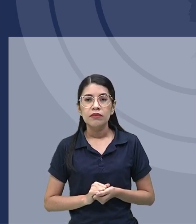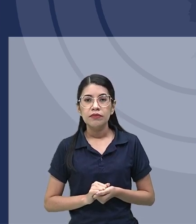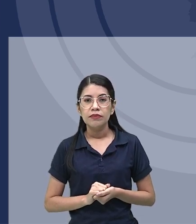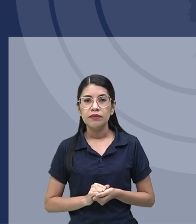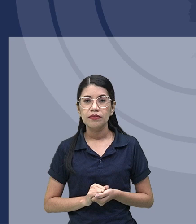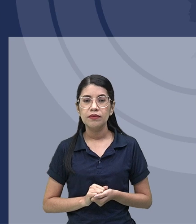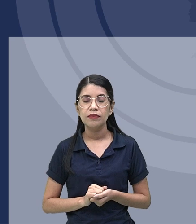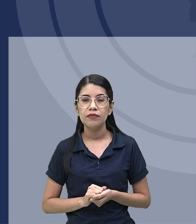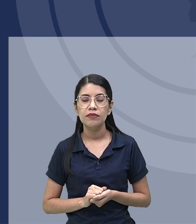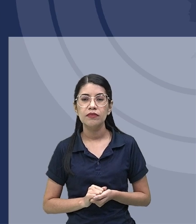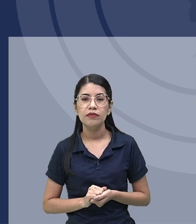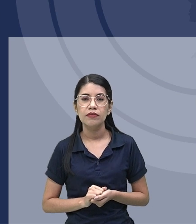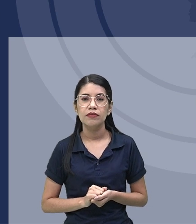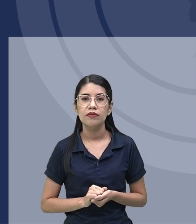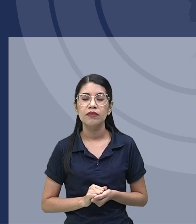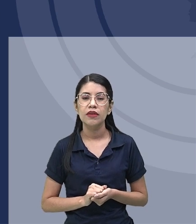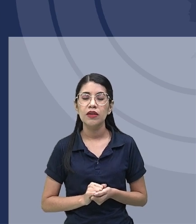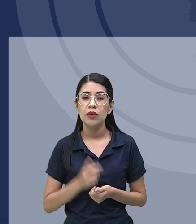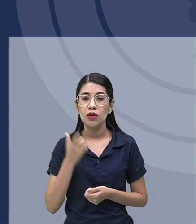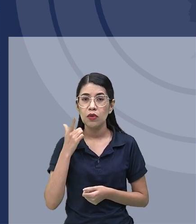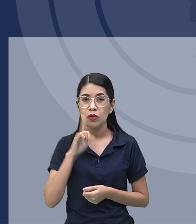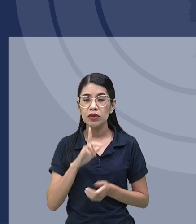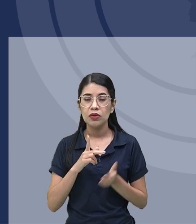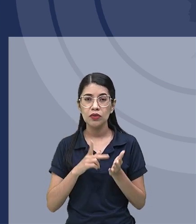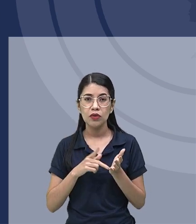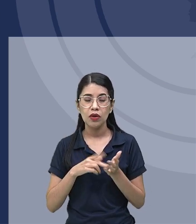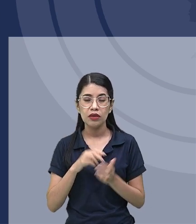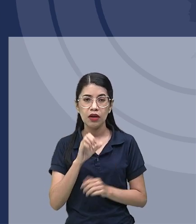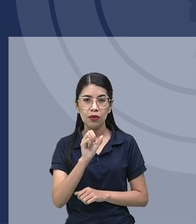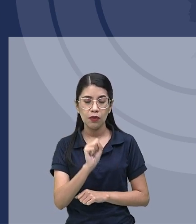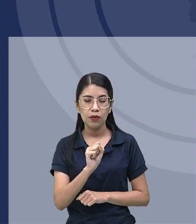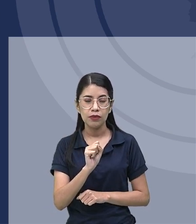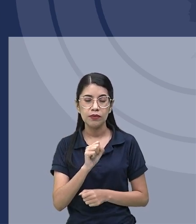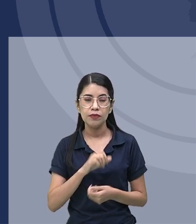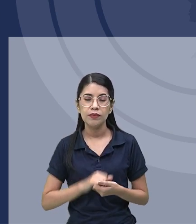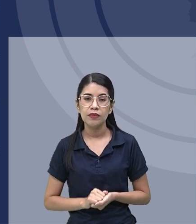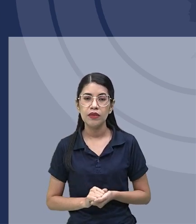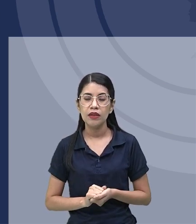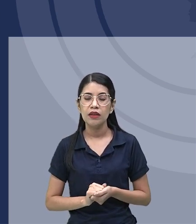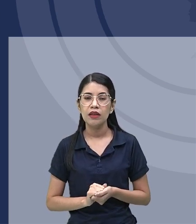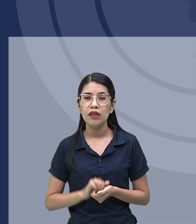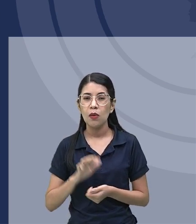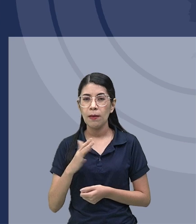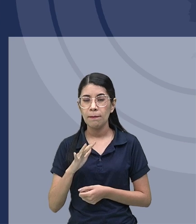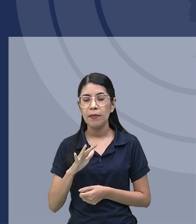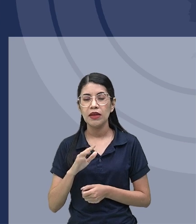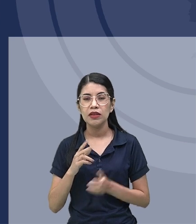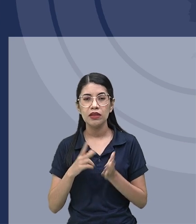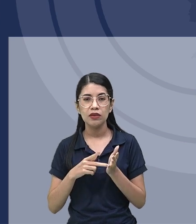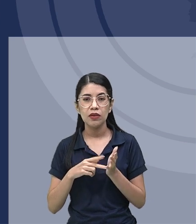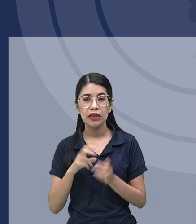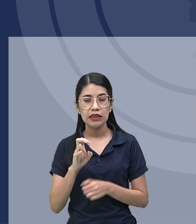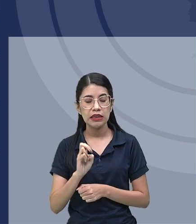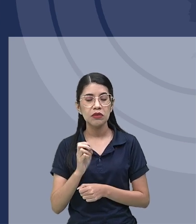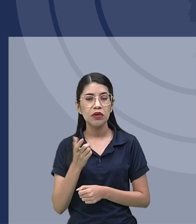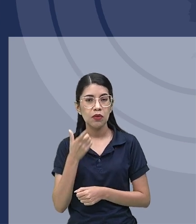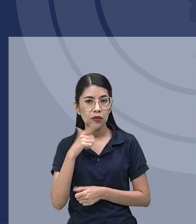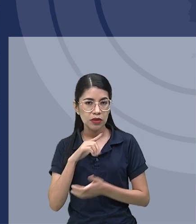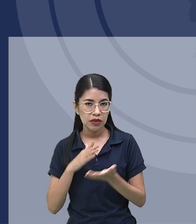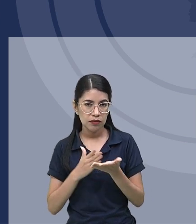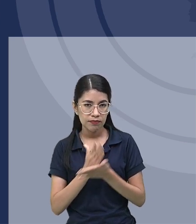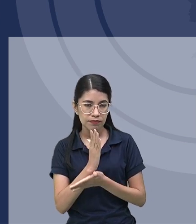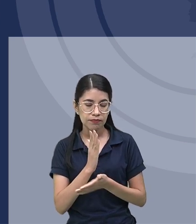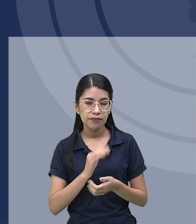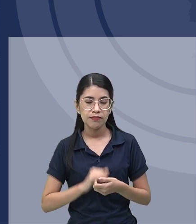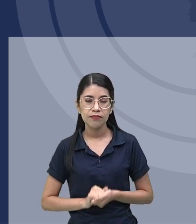educacionais, isso, ele tirou 8, somando tudo isso aí. Então, a média é 5, né? Sim. Então, ele passou, certo?